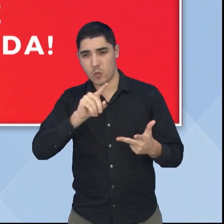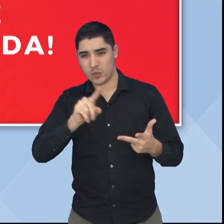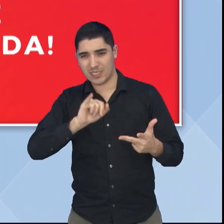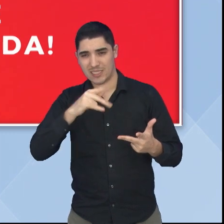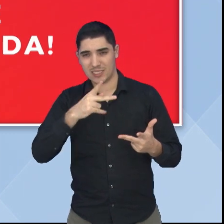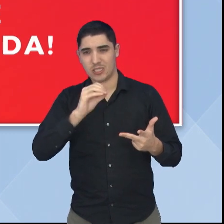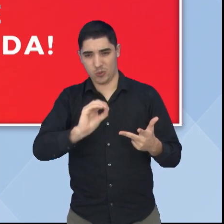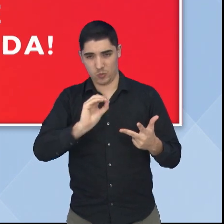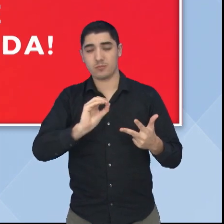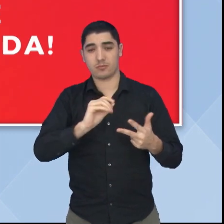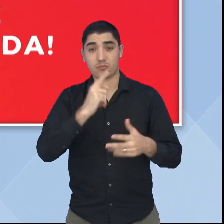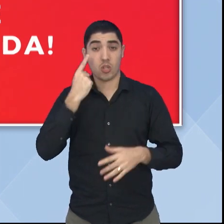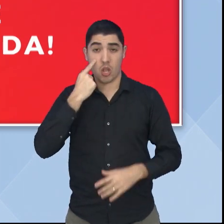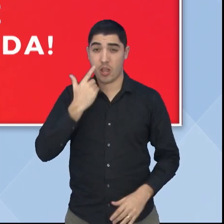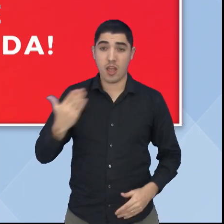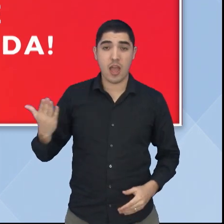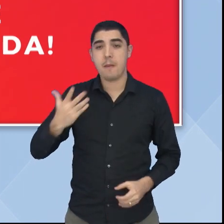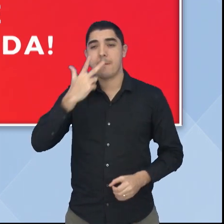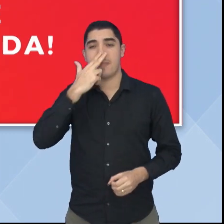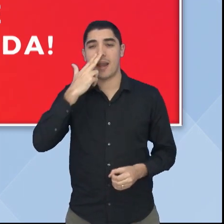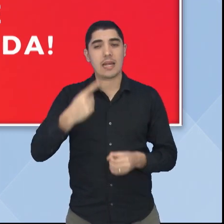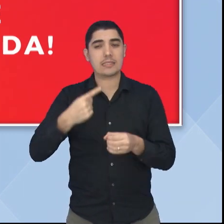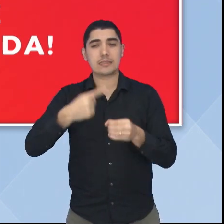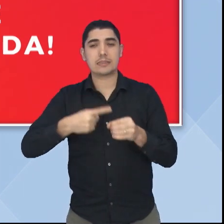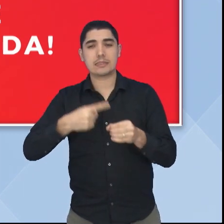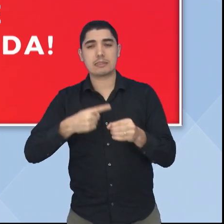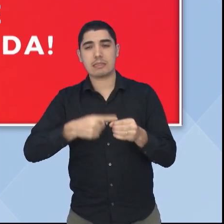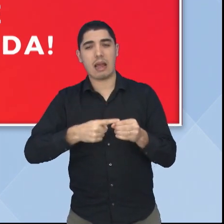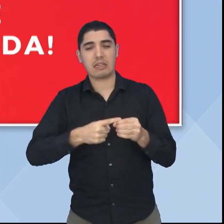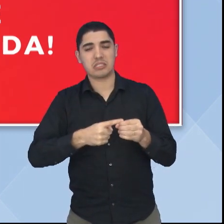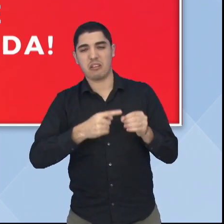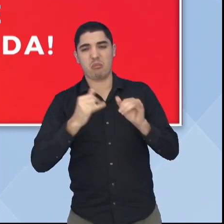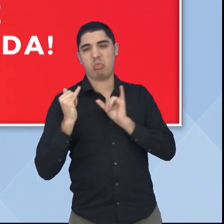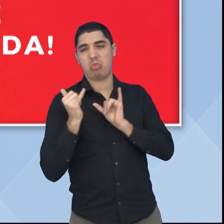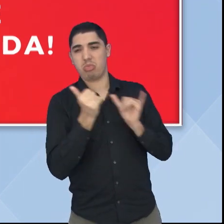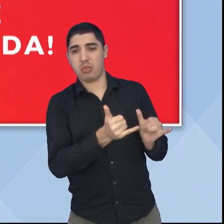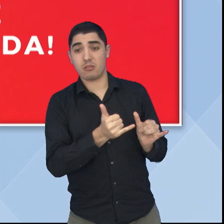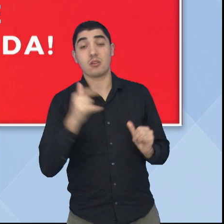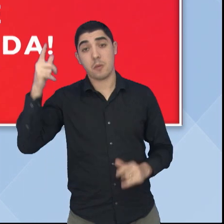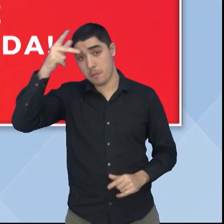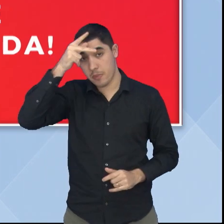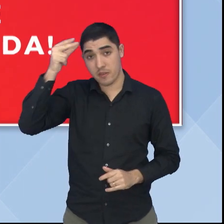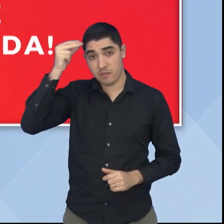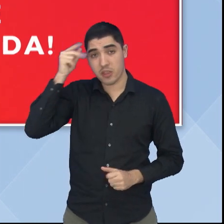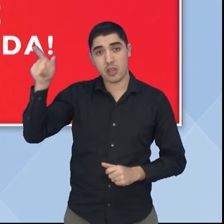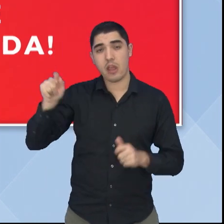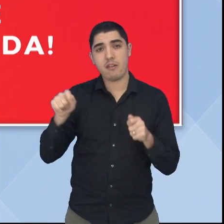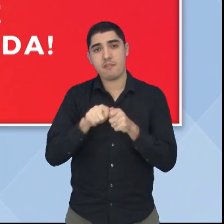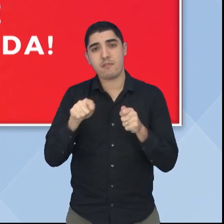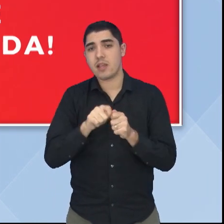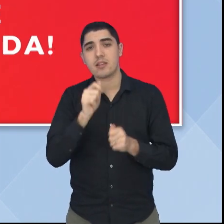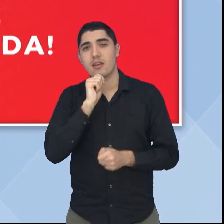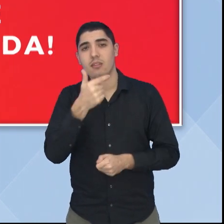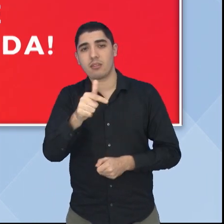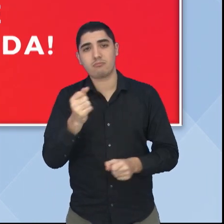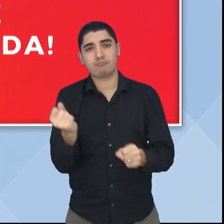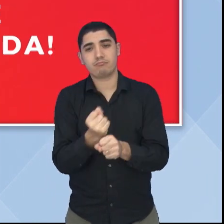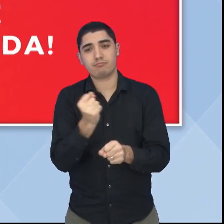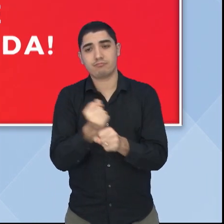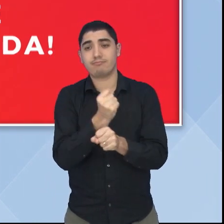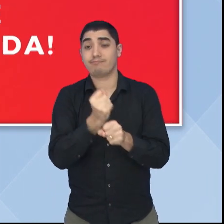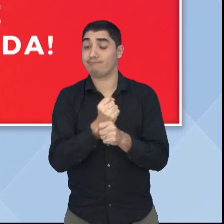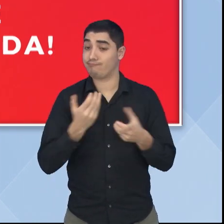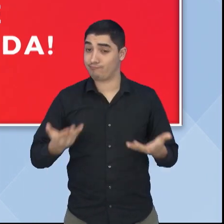Aí essa cidade invisível, o prefeito não colocou no pacote de obras, infelizmente,